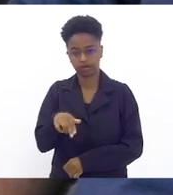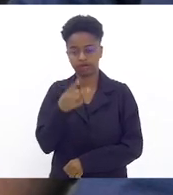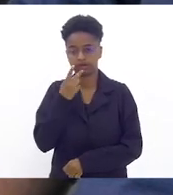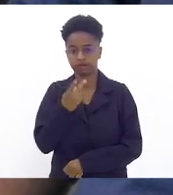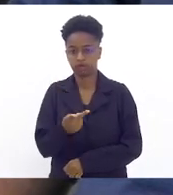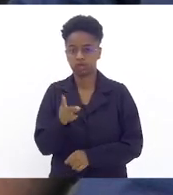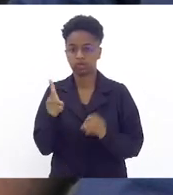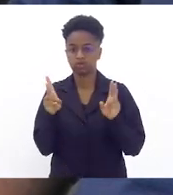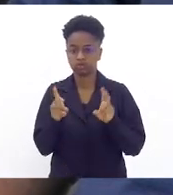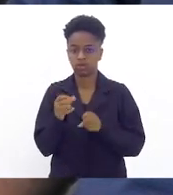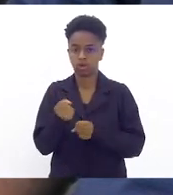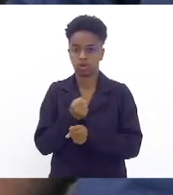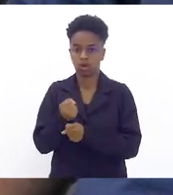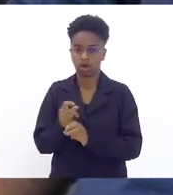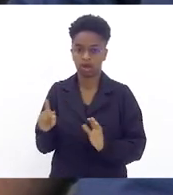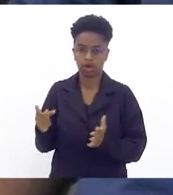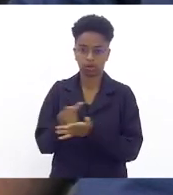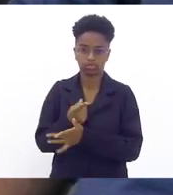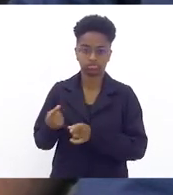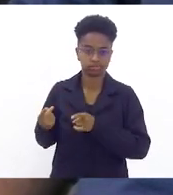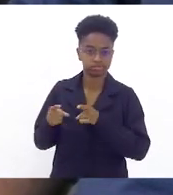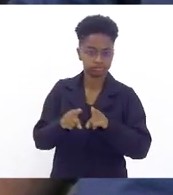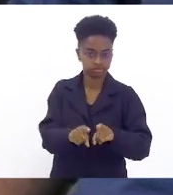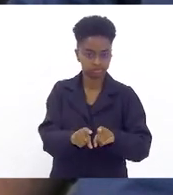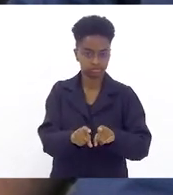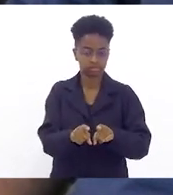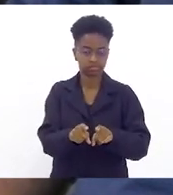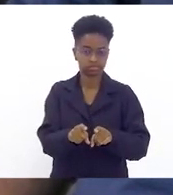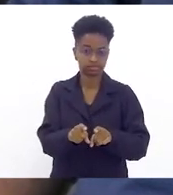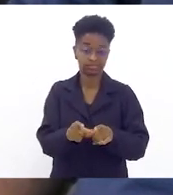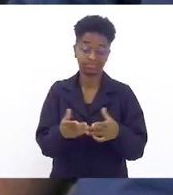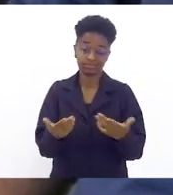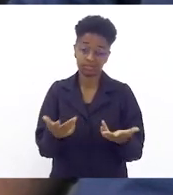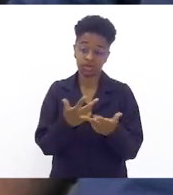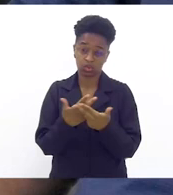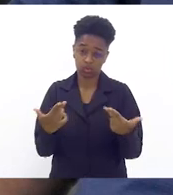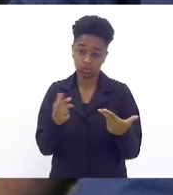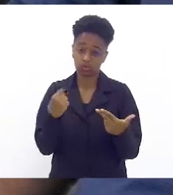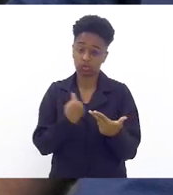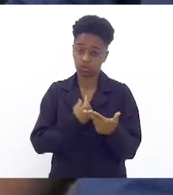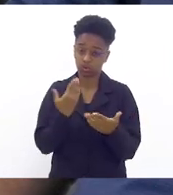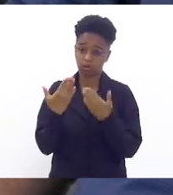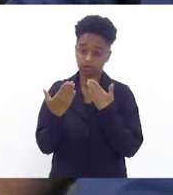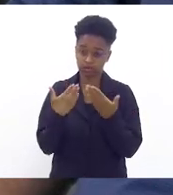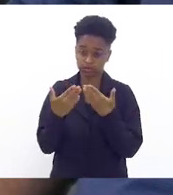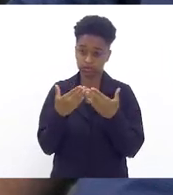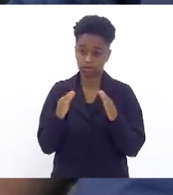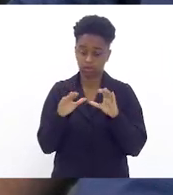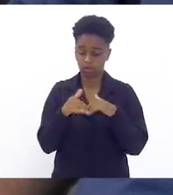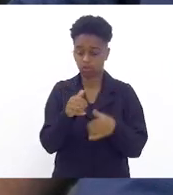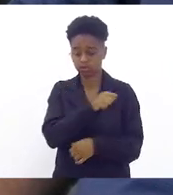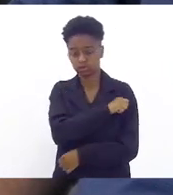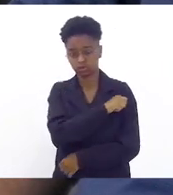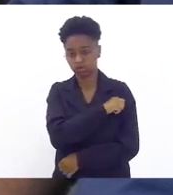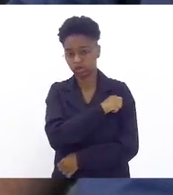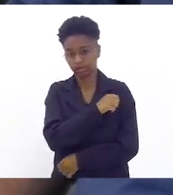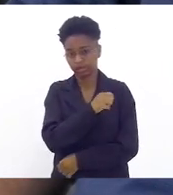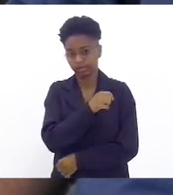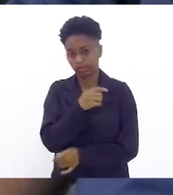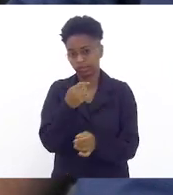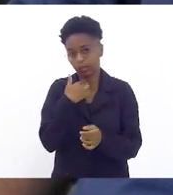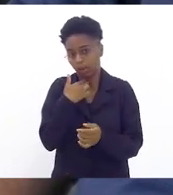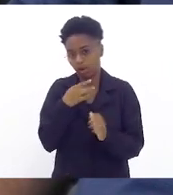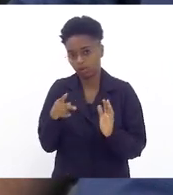sobre as obras acontecerem em simultaneamente e uma coisa que a gente tem conversado enquanto comunidade estudantil é de que isso não